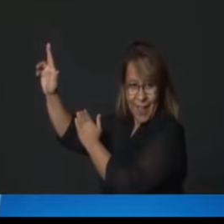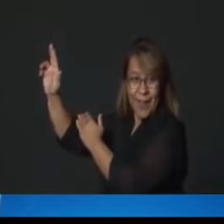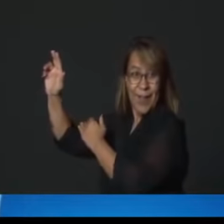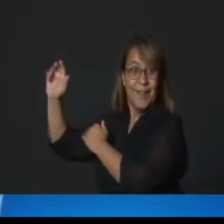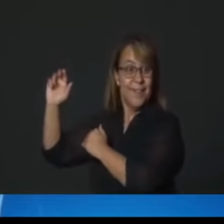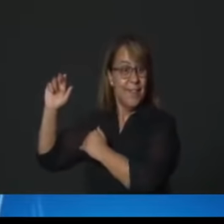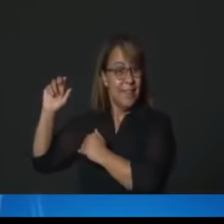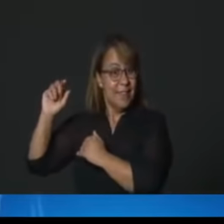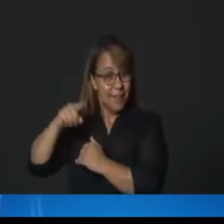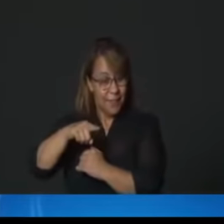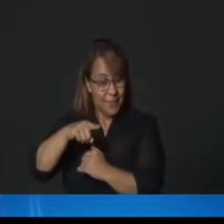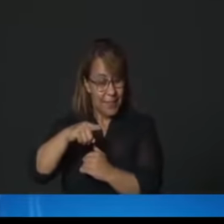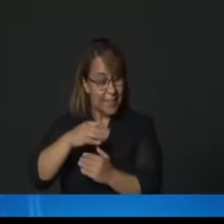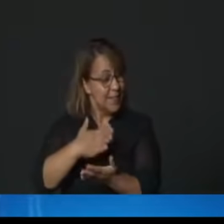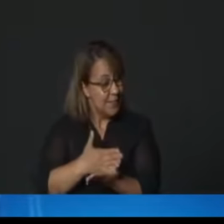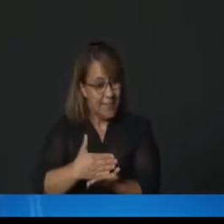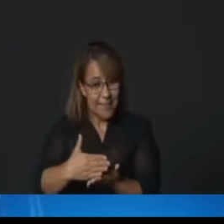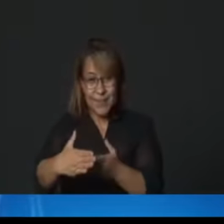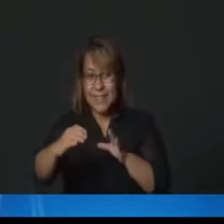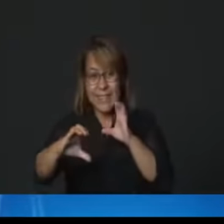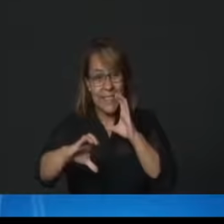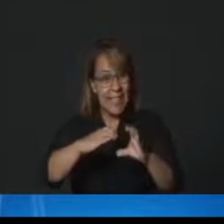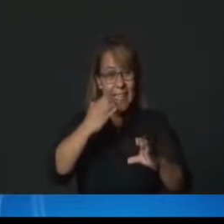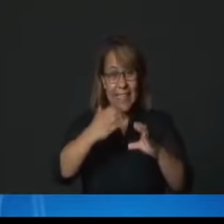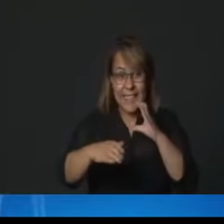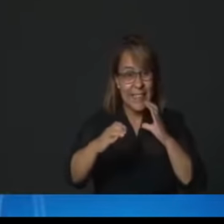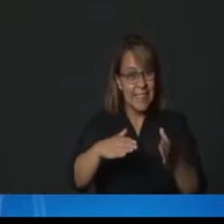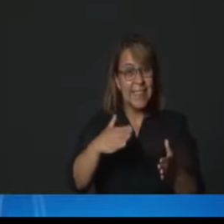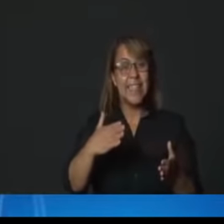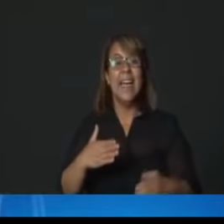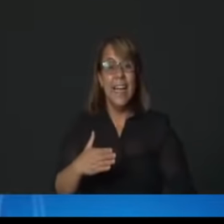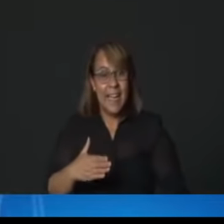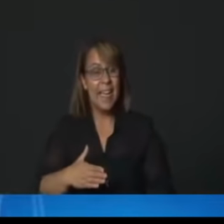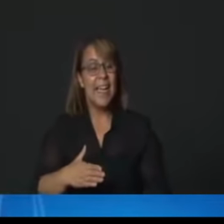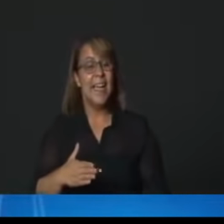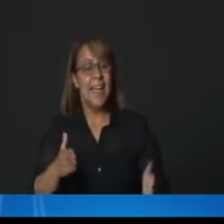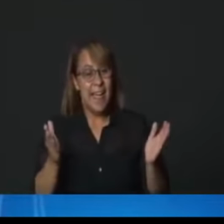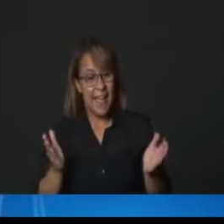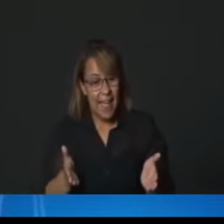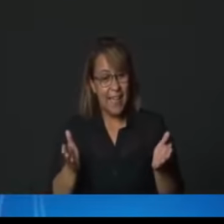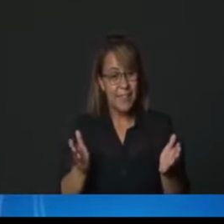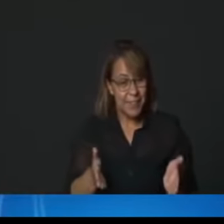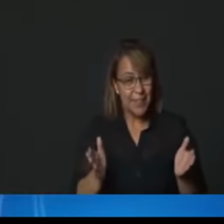vai sair daqui cantando. Olha! Oh,